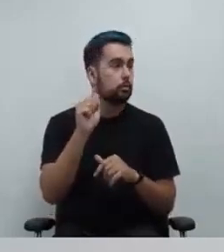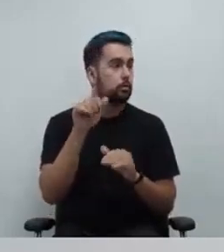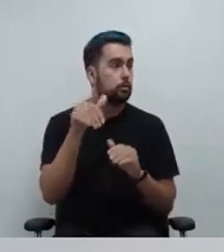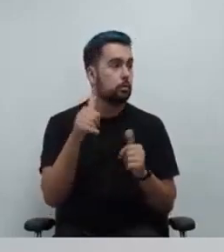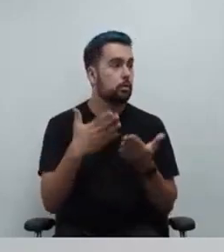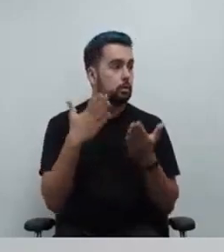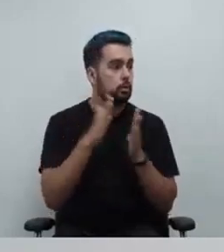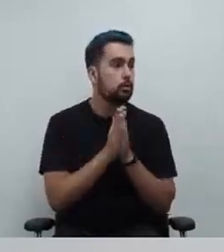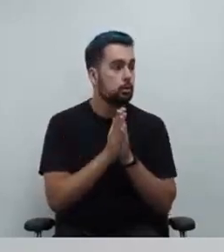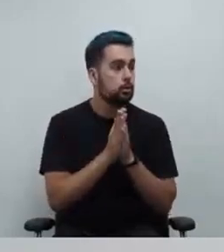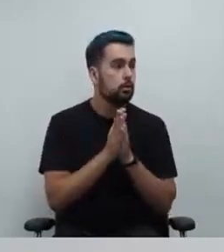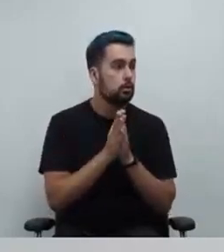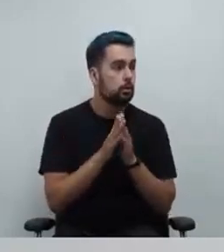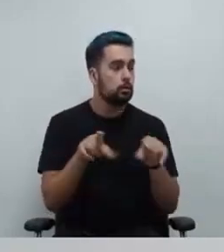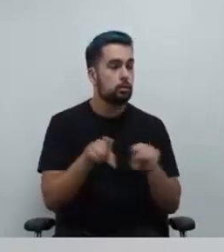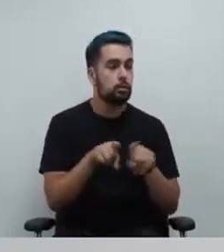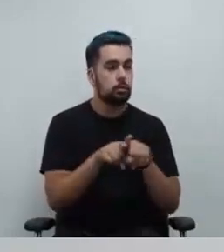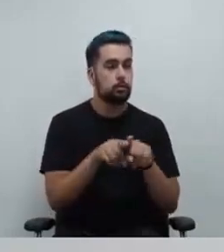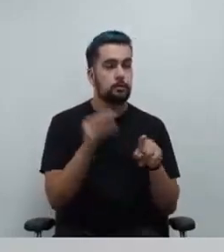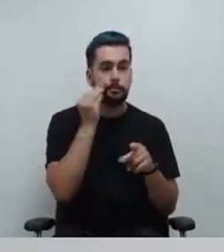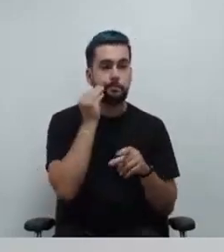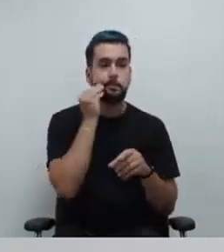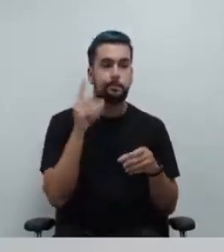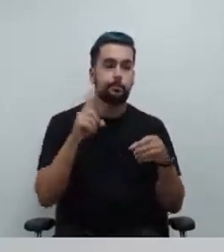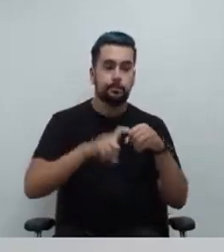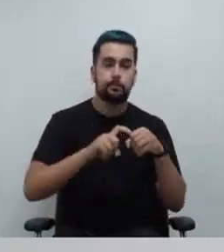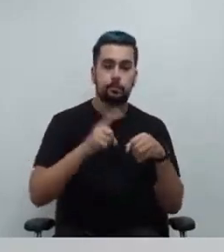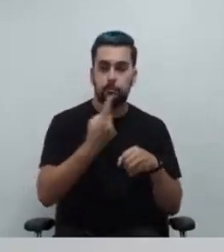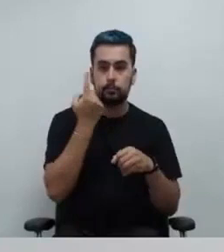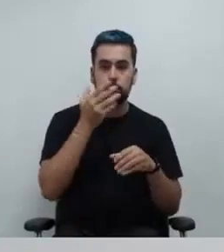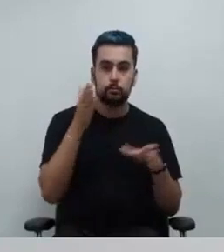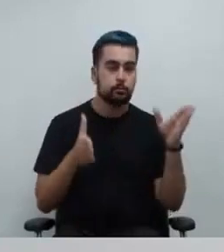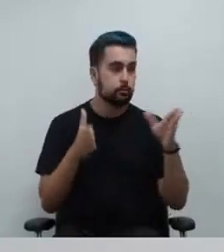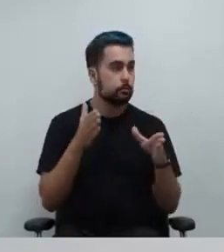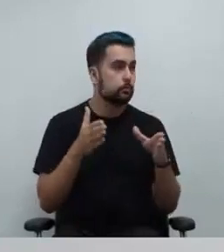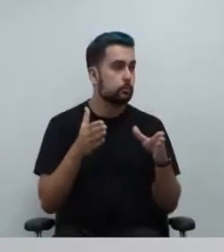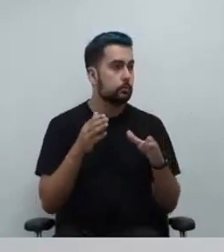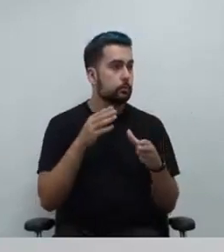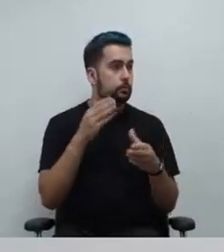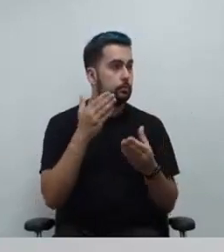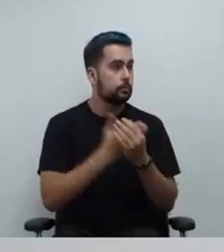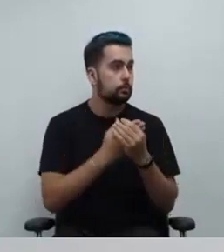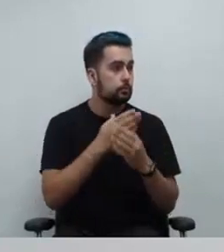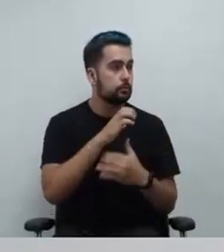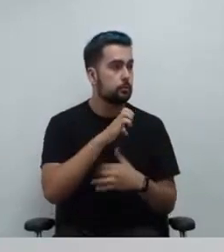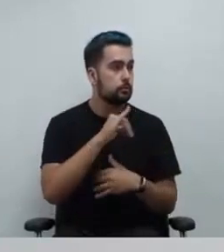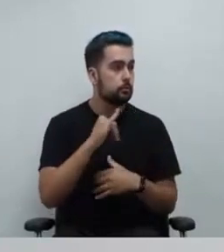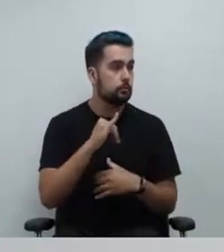excetuados e tenta votar nessa primeira parte ainda. Então, vamos lá, processo SEI.